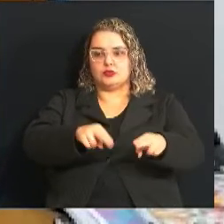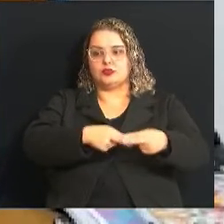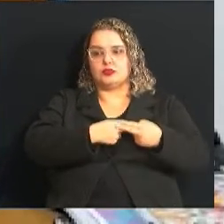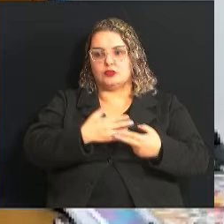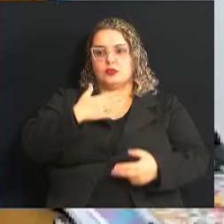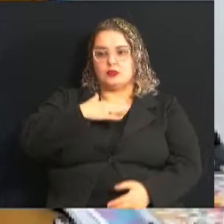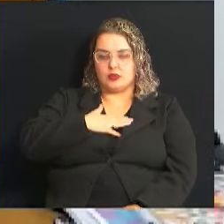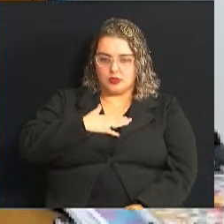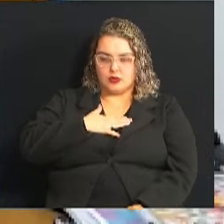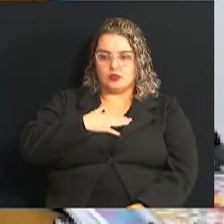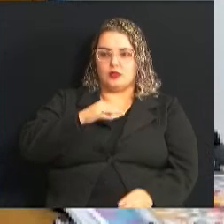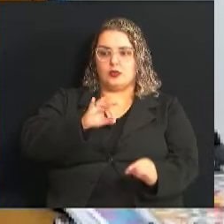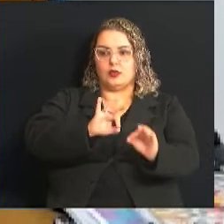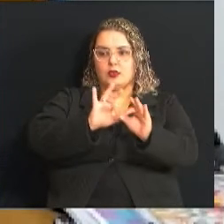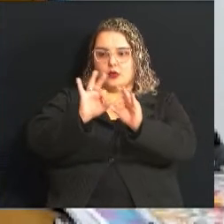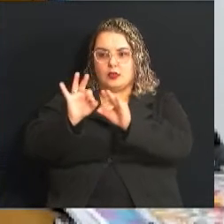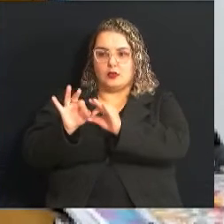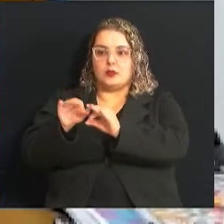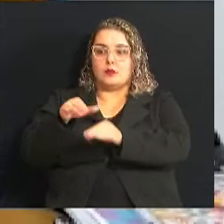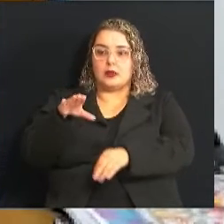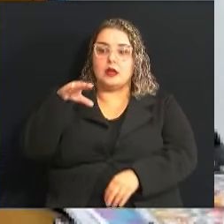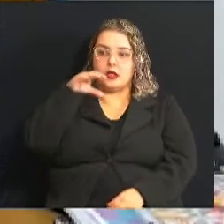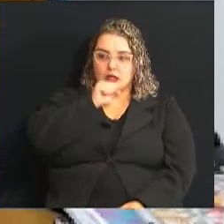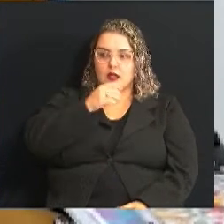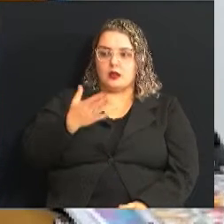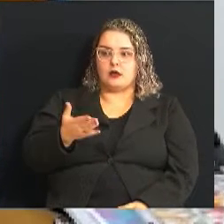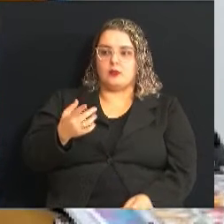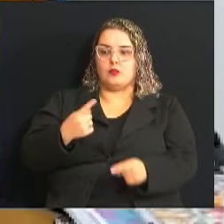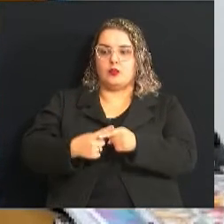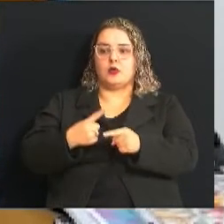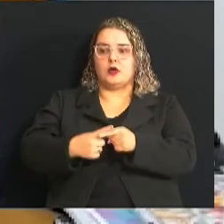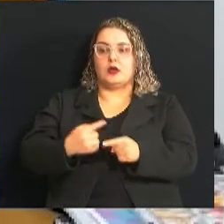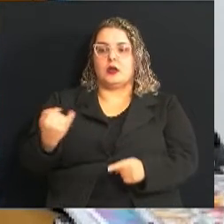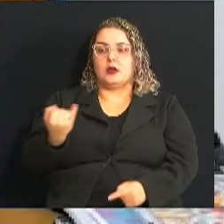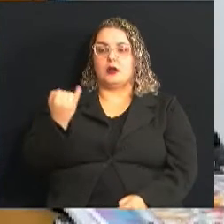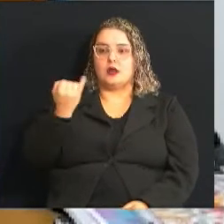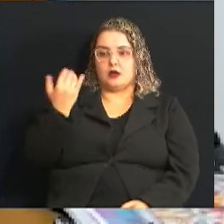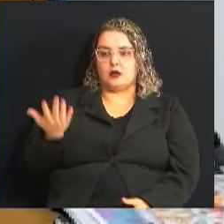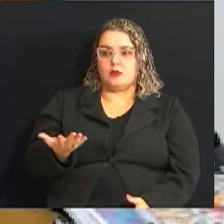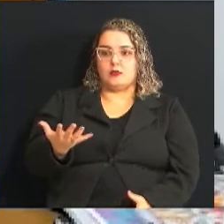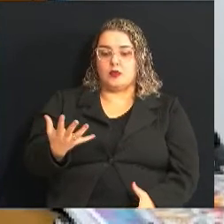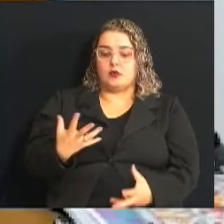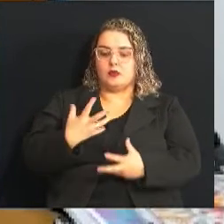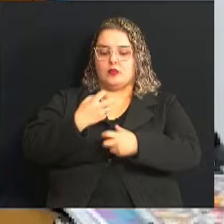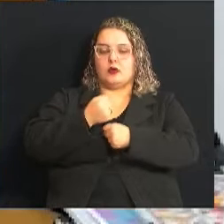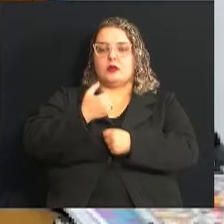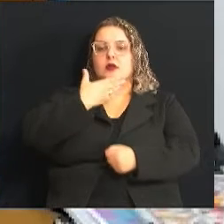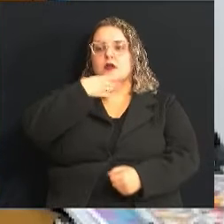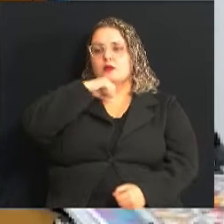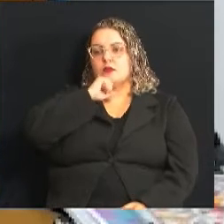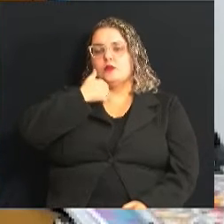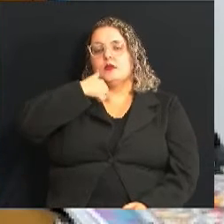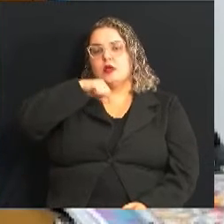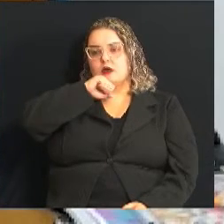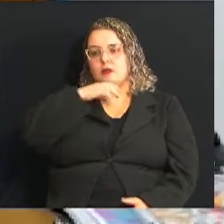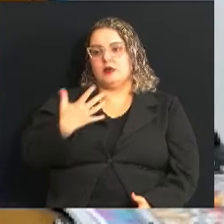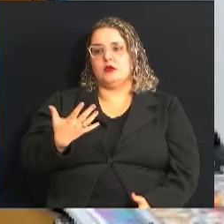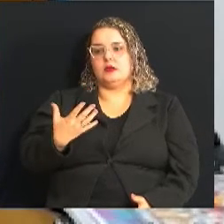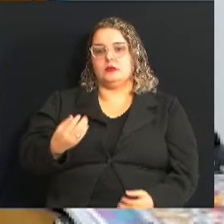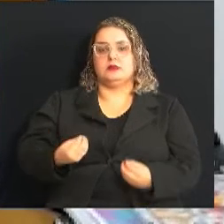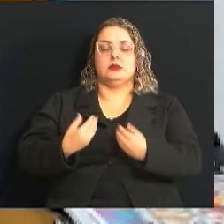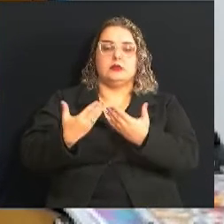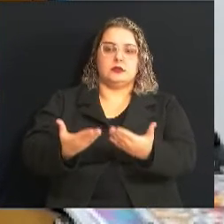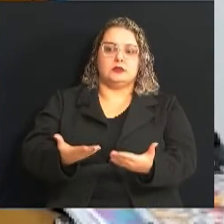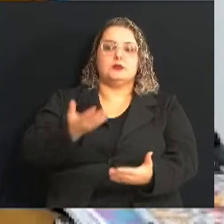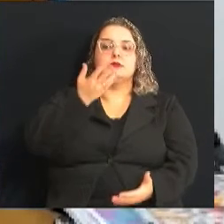é um acompanhamento mais breve, porque a importância de fortalecer esses pais, aí você faz com a criança